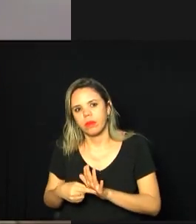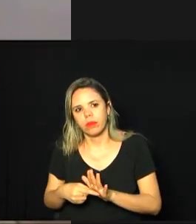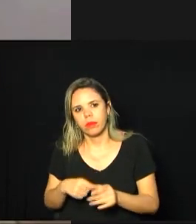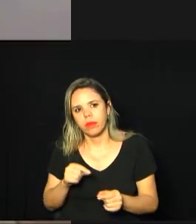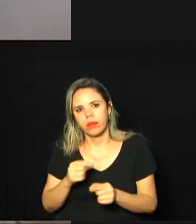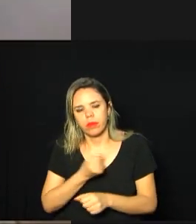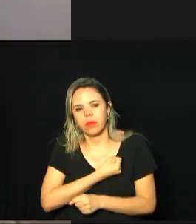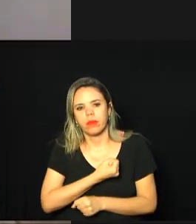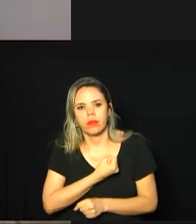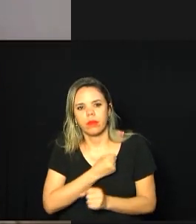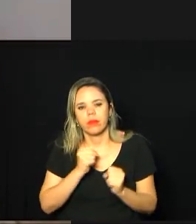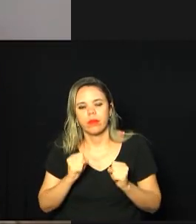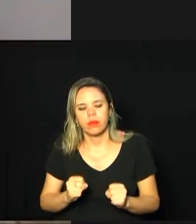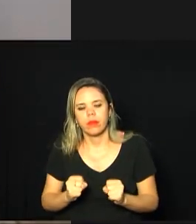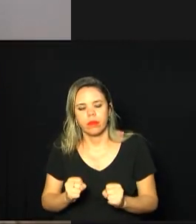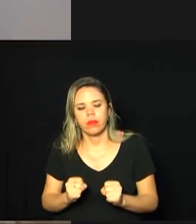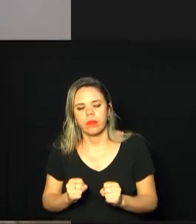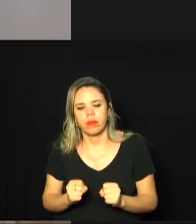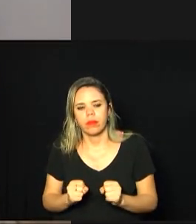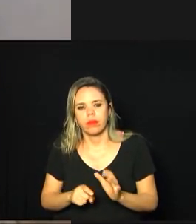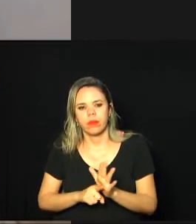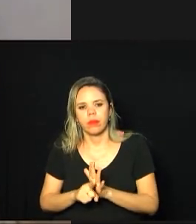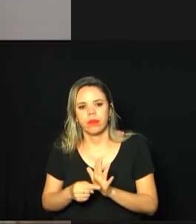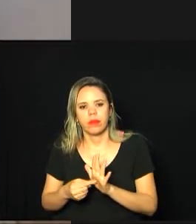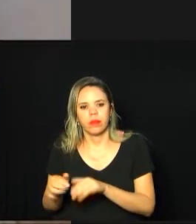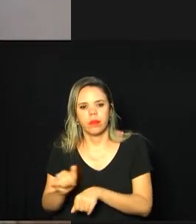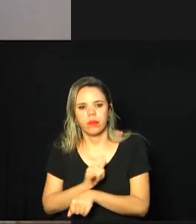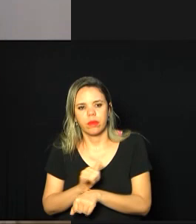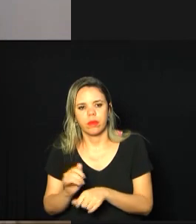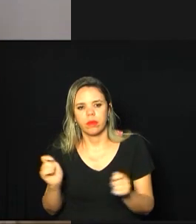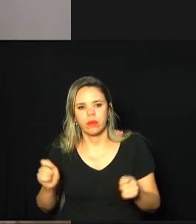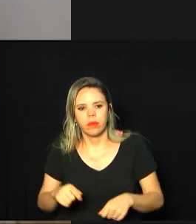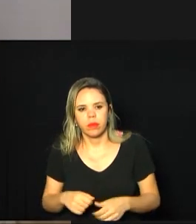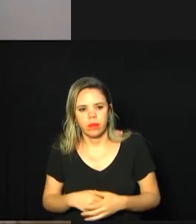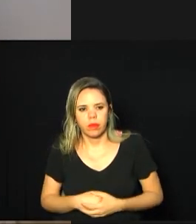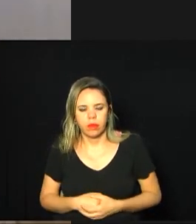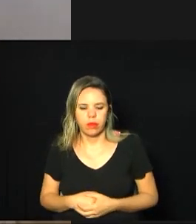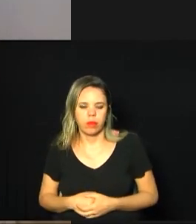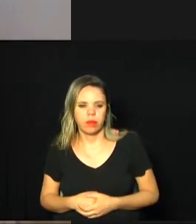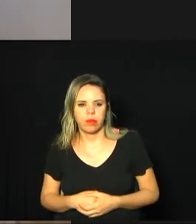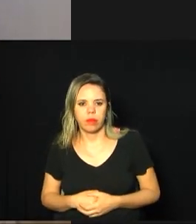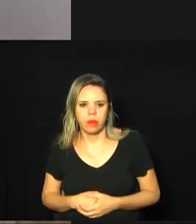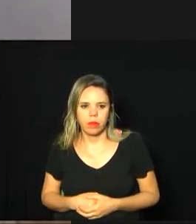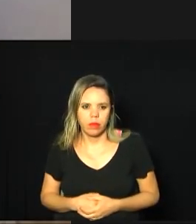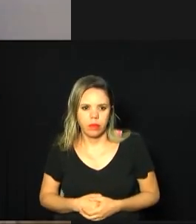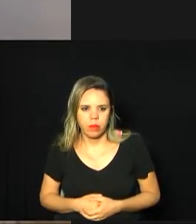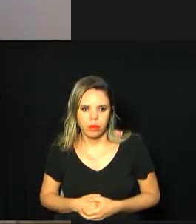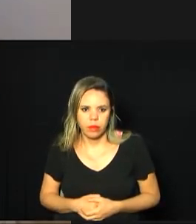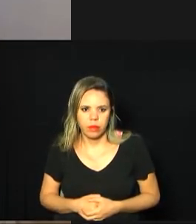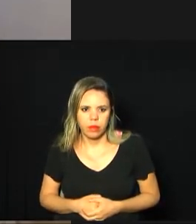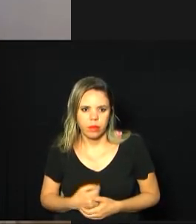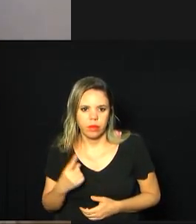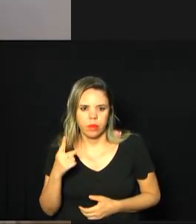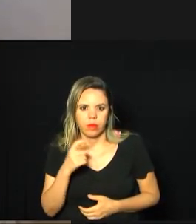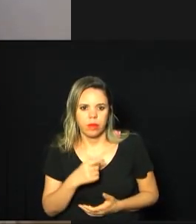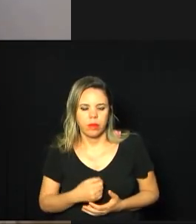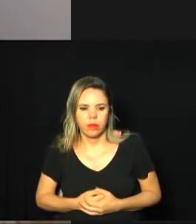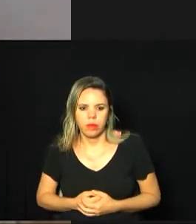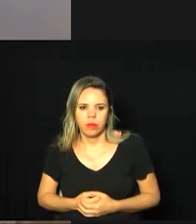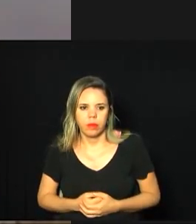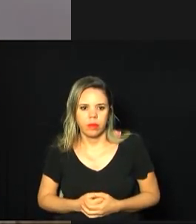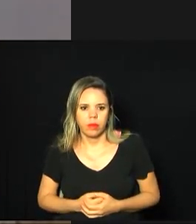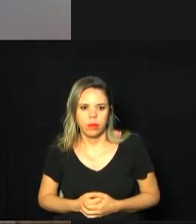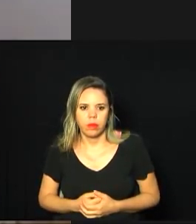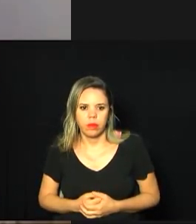esses números podem indicar e quais são caminhos possíveis. Então, é um limiar muito difícil, que é